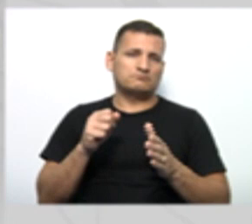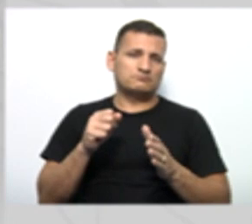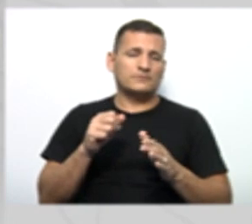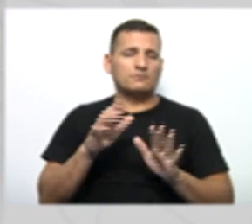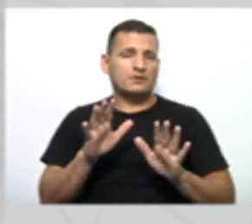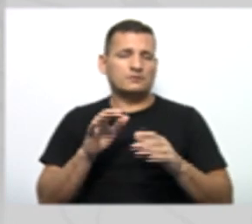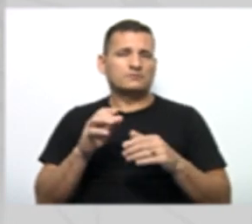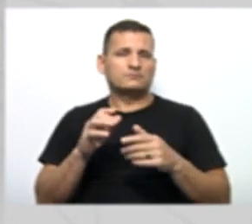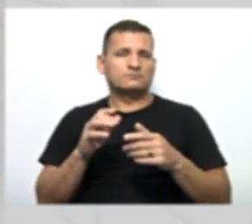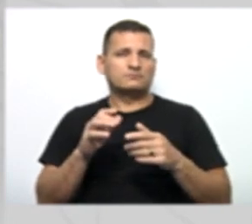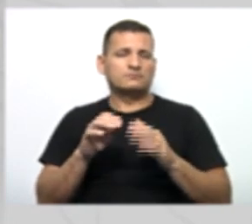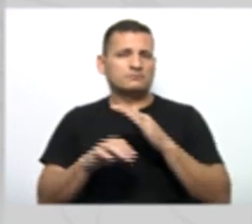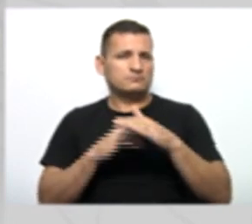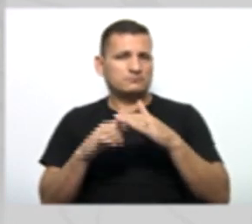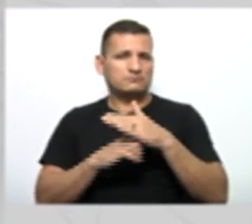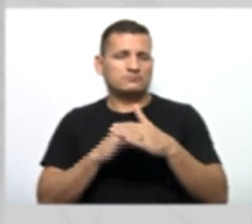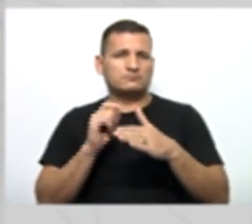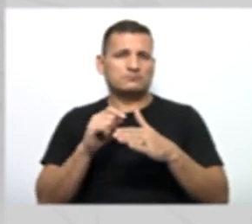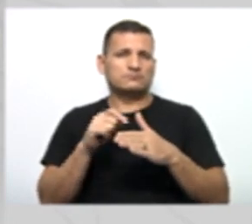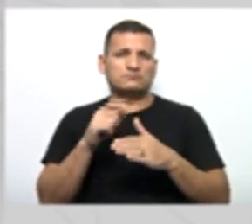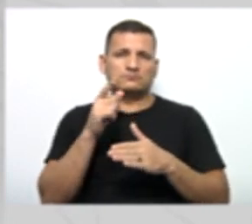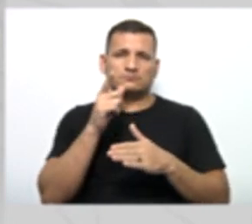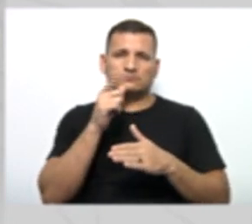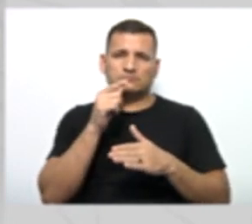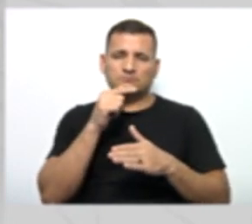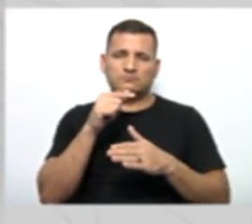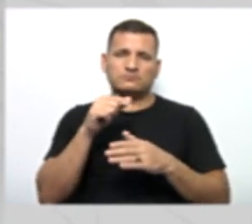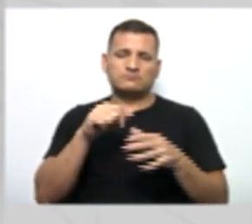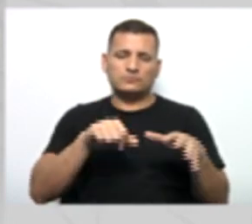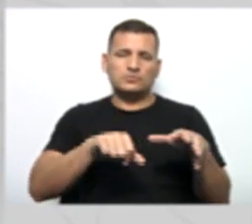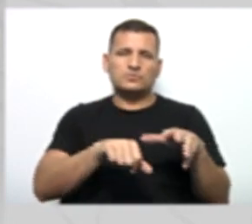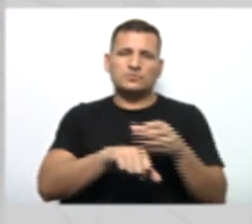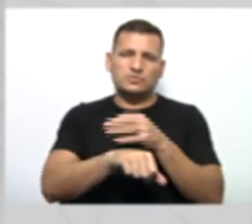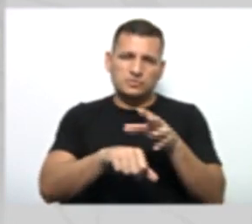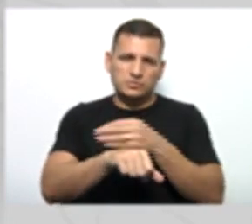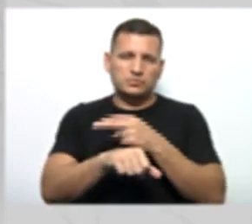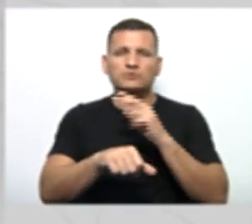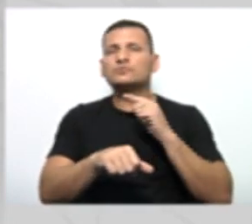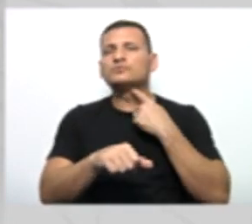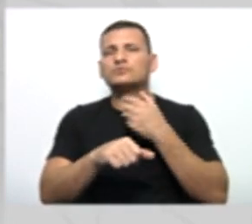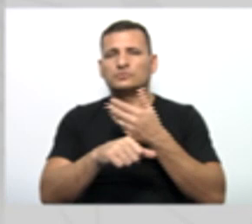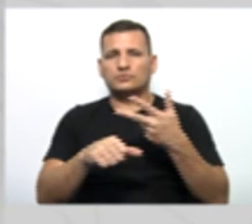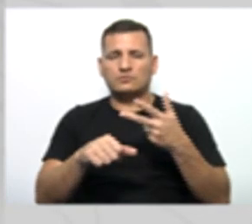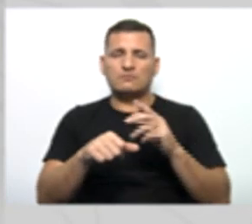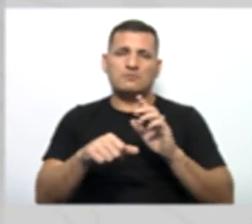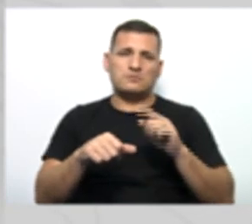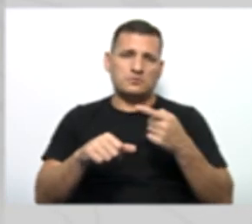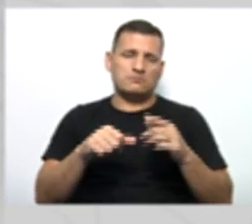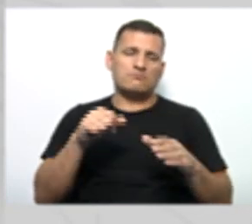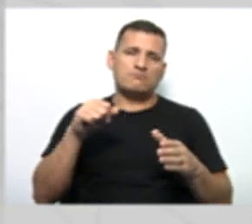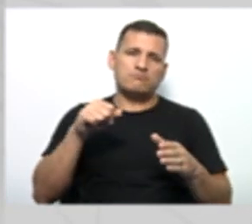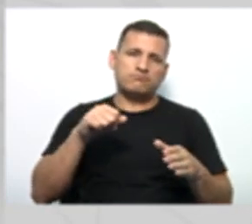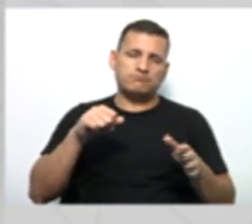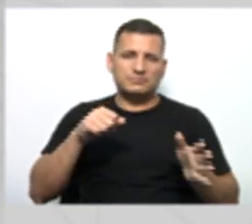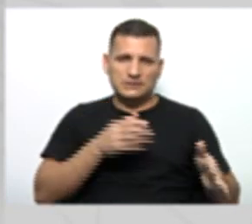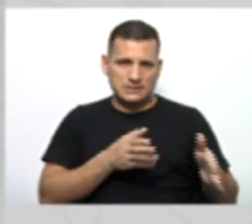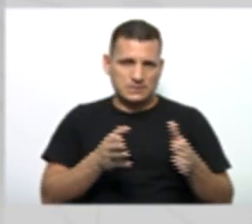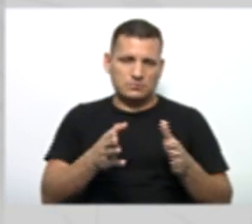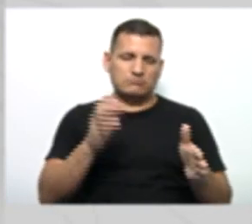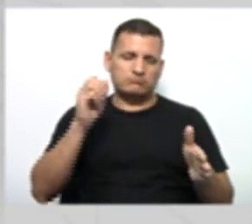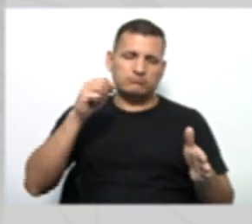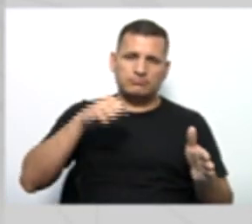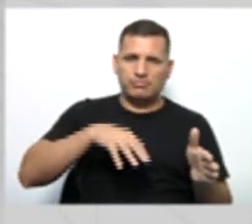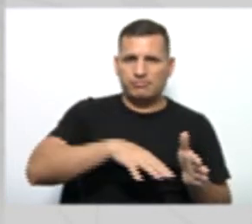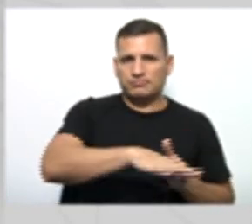que ela produz da água em que ela utiliza e irá lançar no rio. Mas existe um padrão mínimo. Ela não